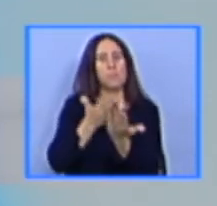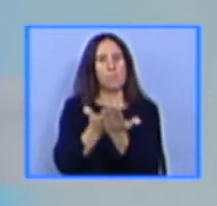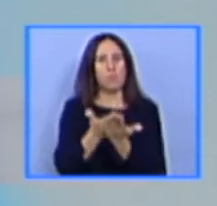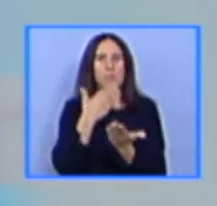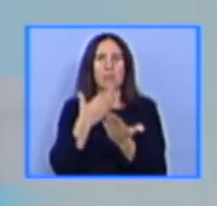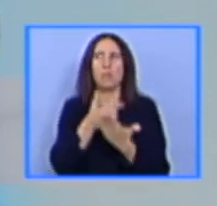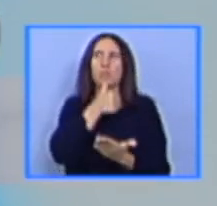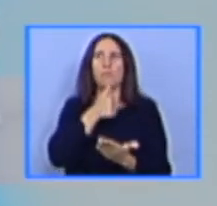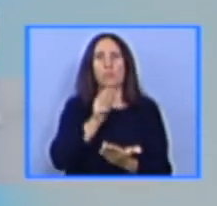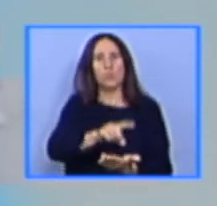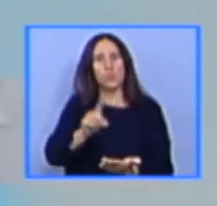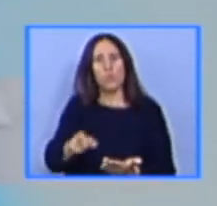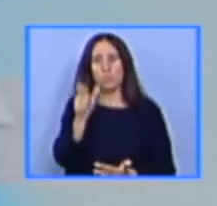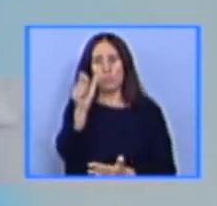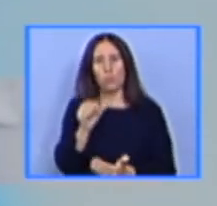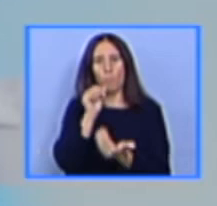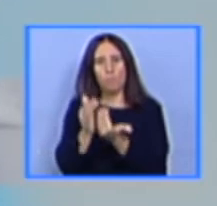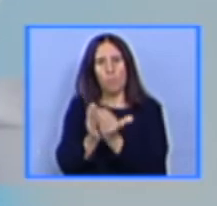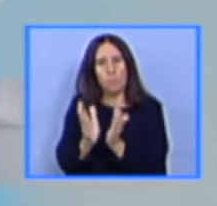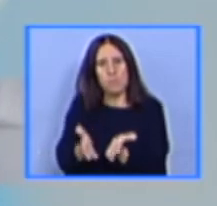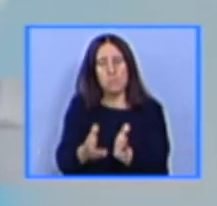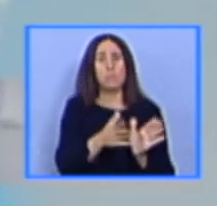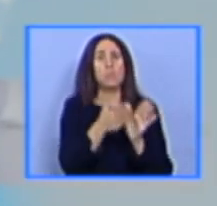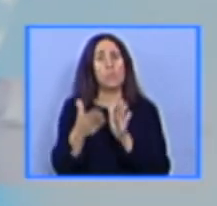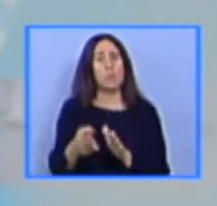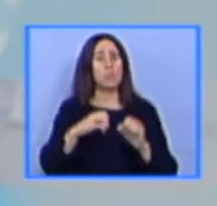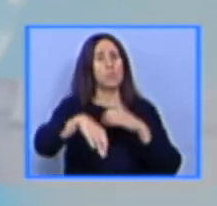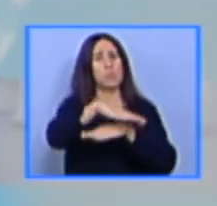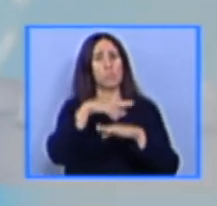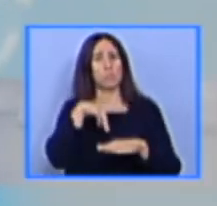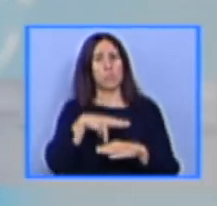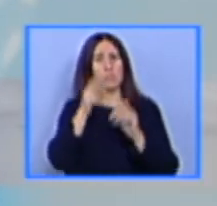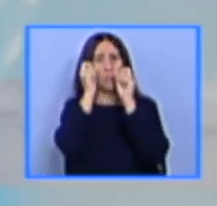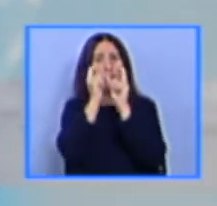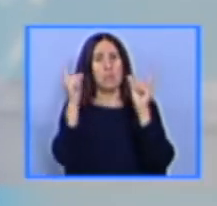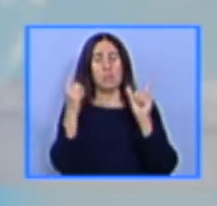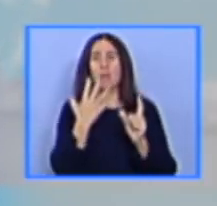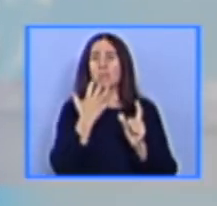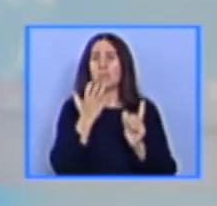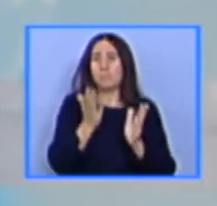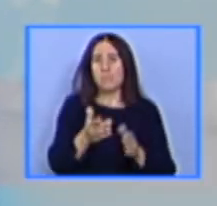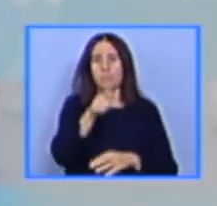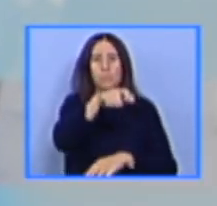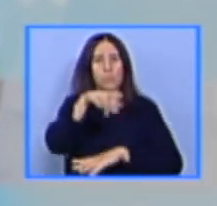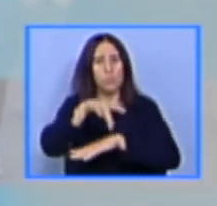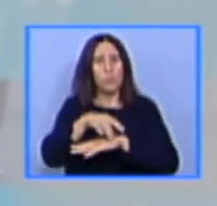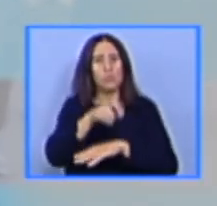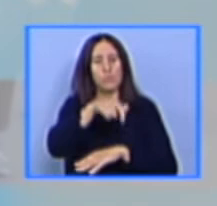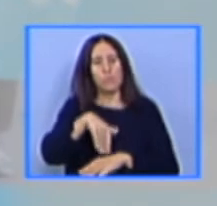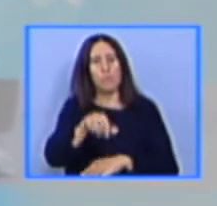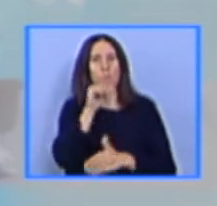aliviar o sofrimento, é preciso matar a pessoa, mas também alertar a sociedade portuguesa para a necessidade do cuidado dos doentes, dos